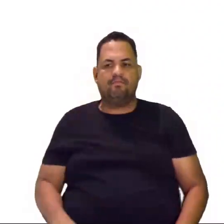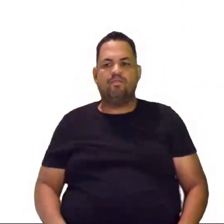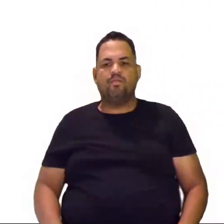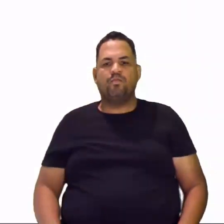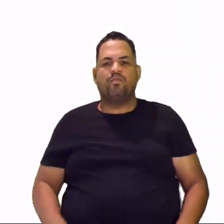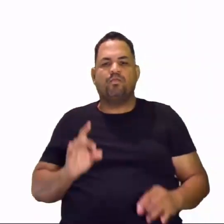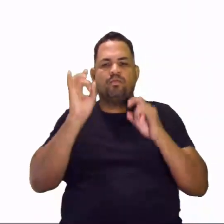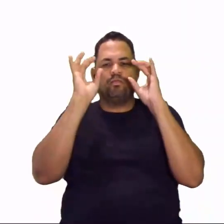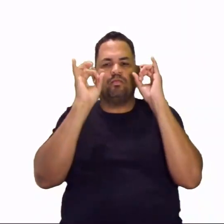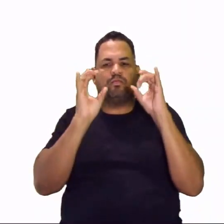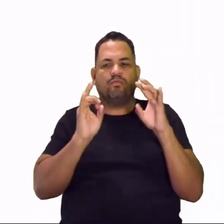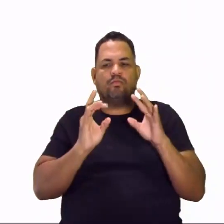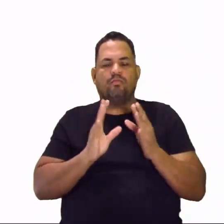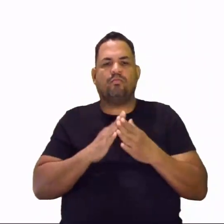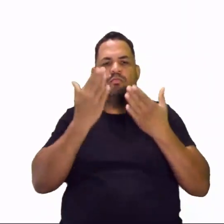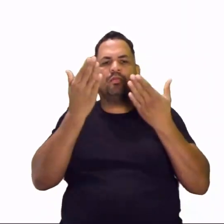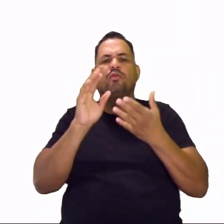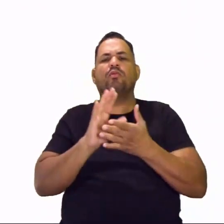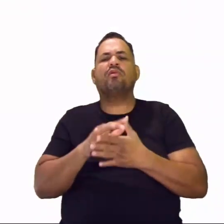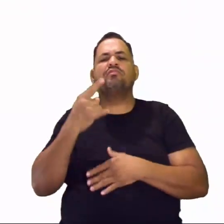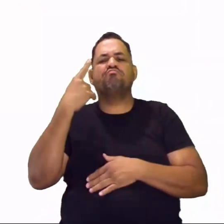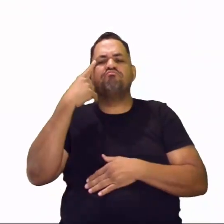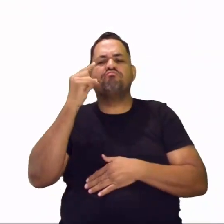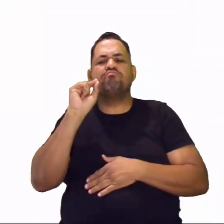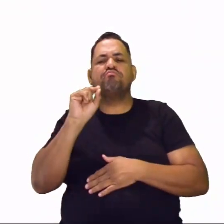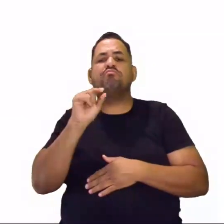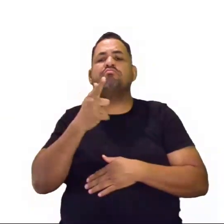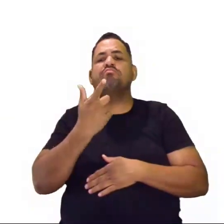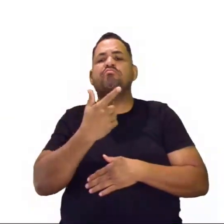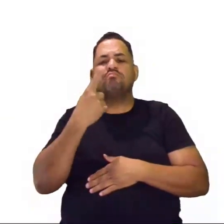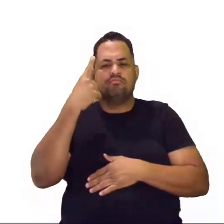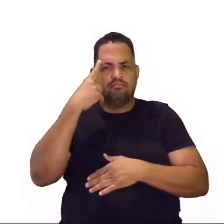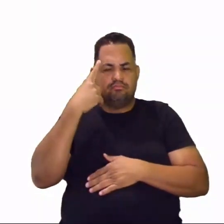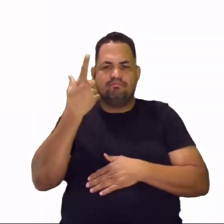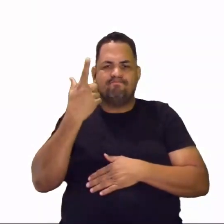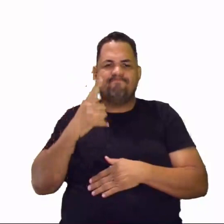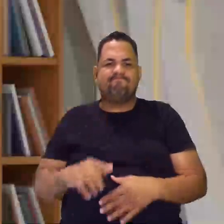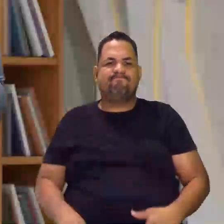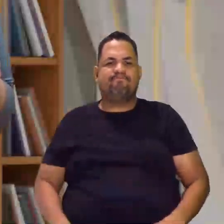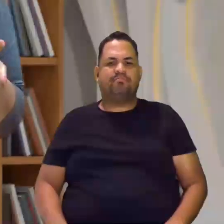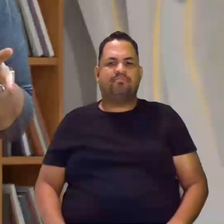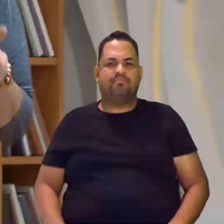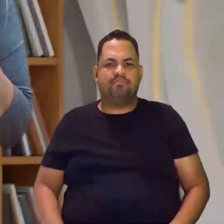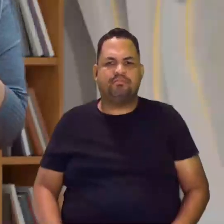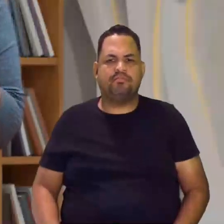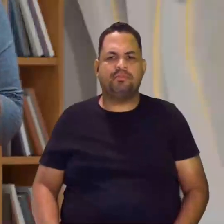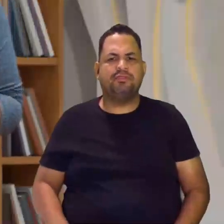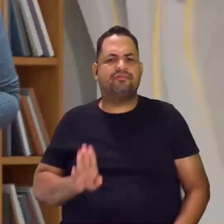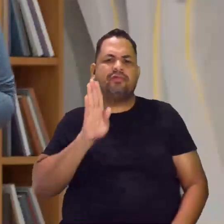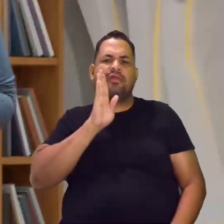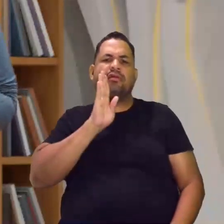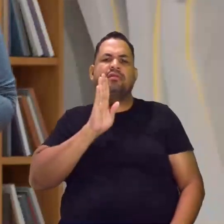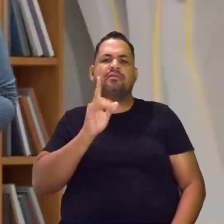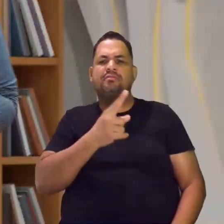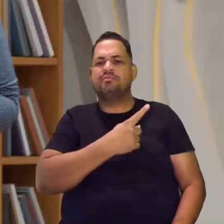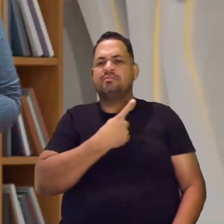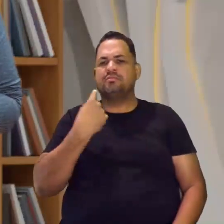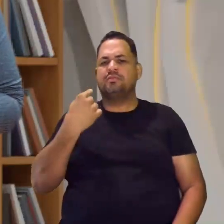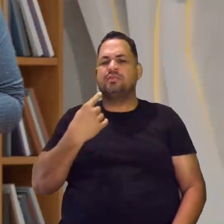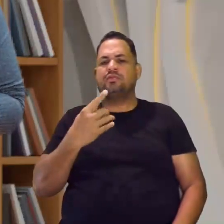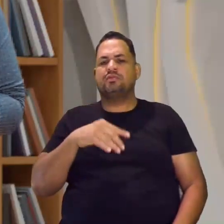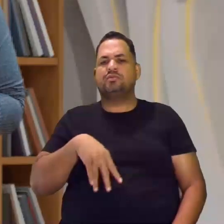mais detalhado sobre essa questão, o que vocês acham? Vocês acham que isso foi uma coisa bacana para o nosso